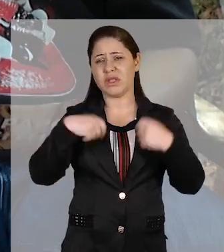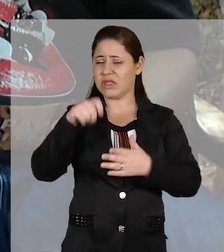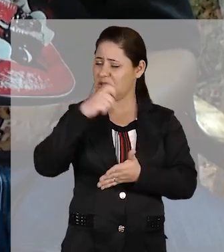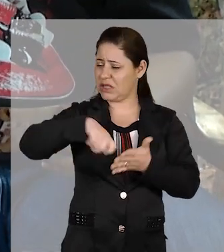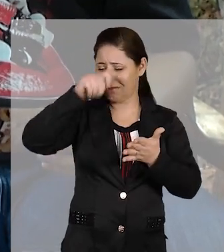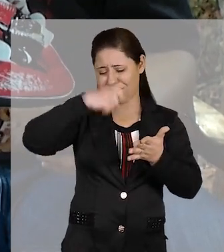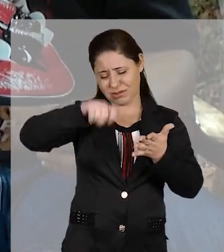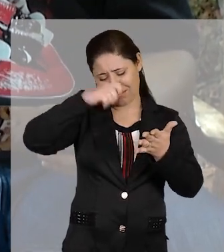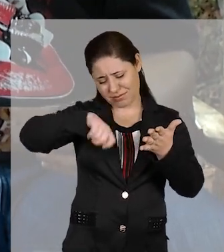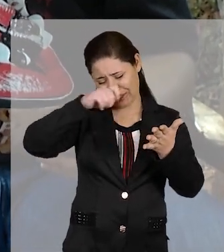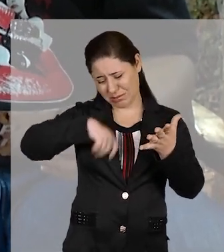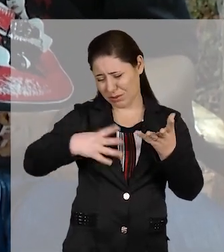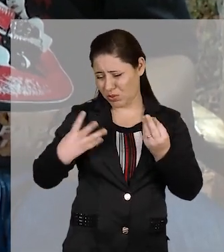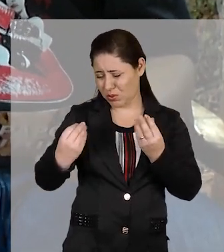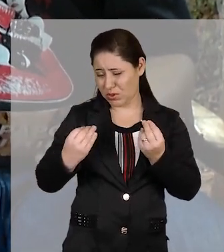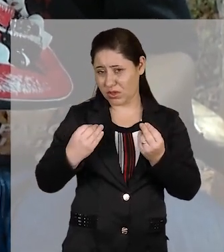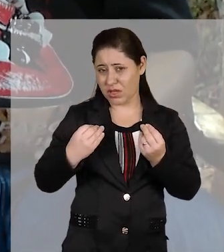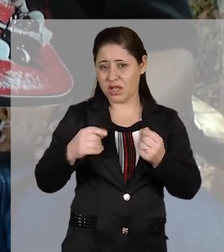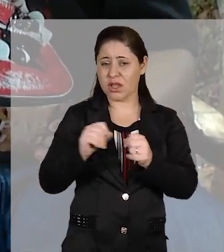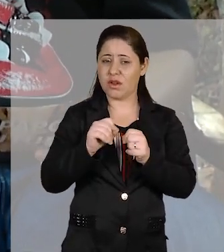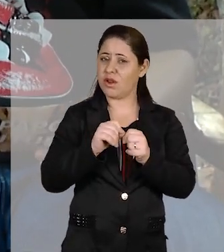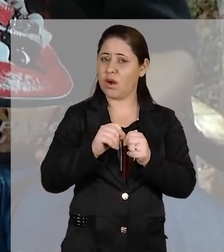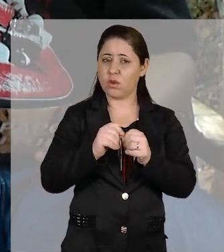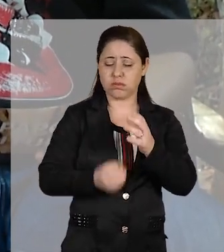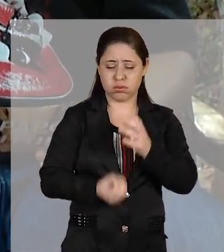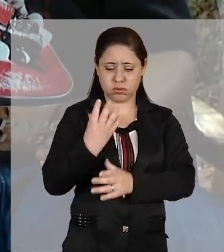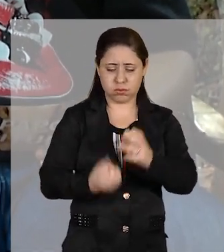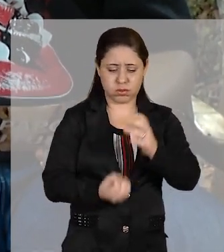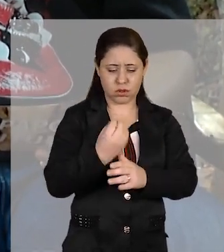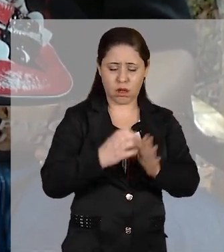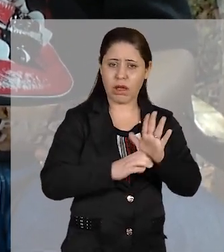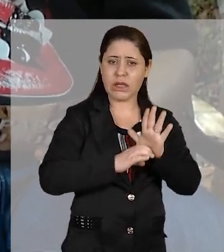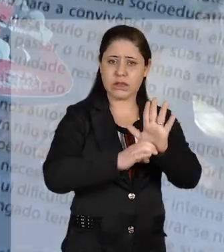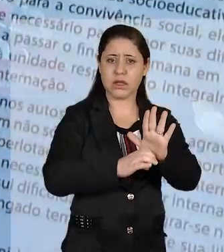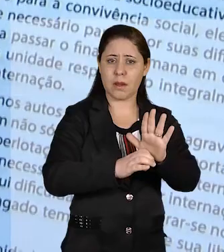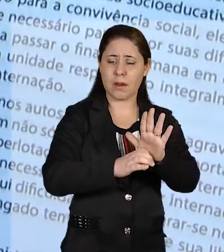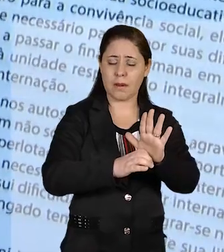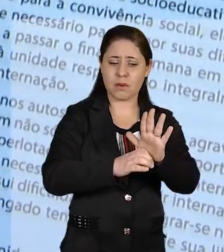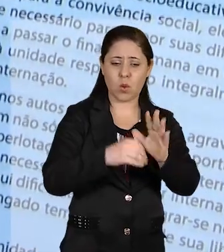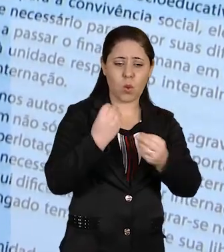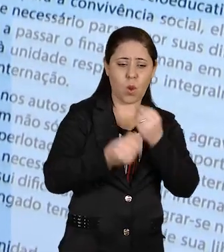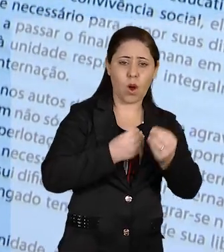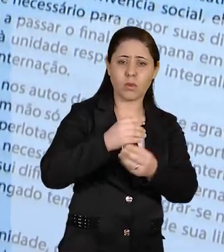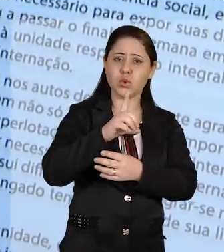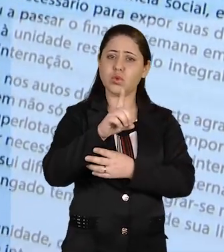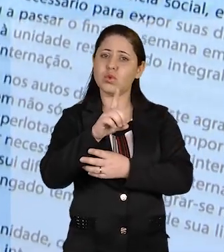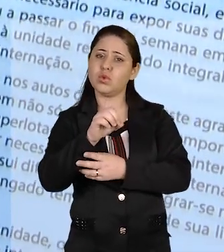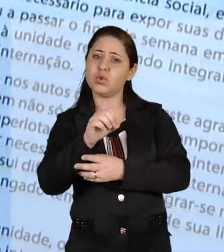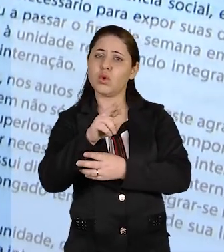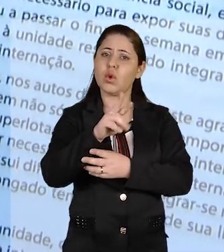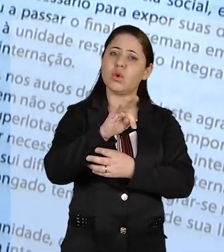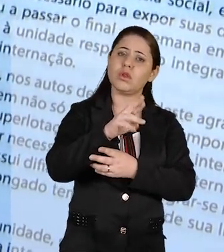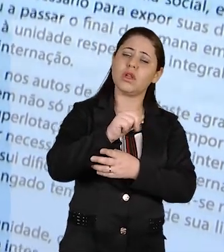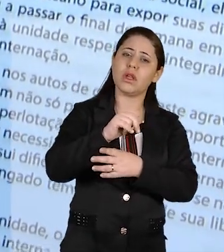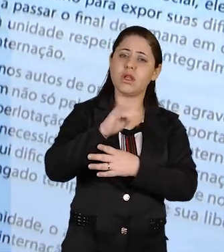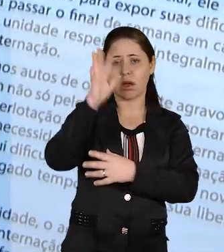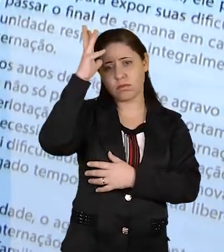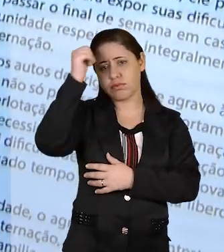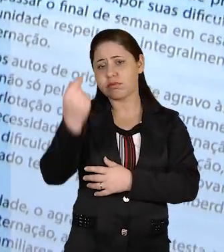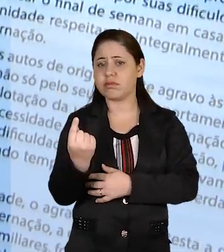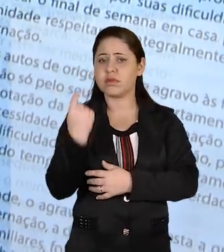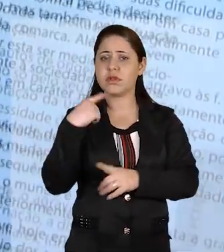escrever muito. Então eu acabei criando muitos modelos de petições, com doutrina, jurisprudência,